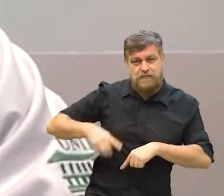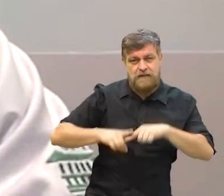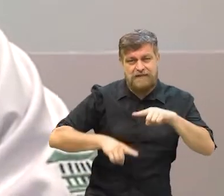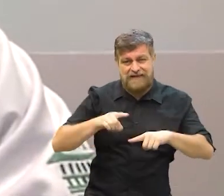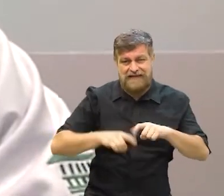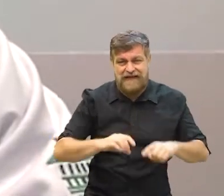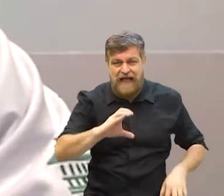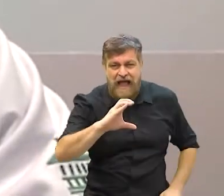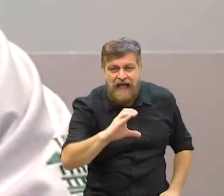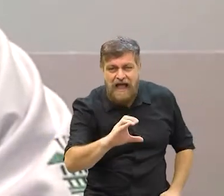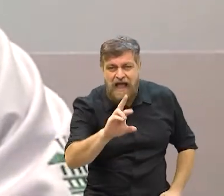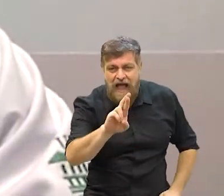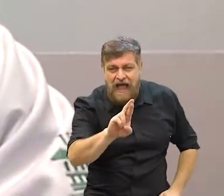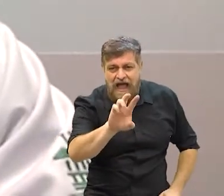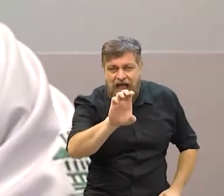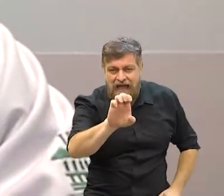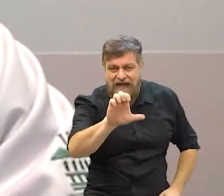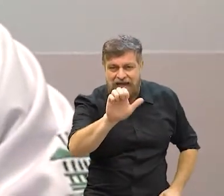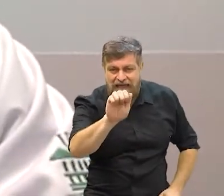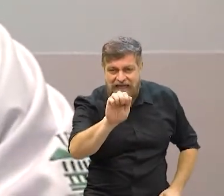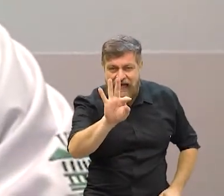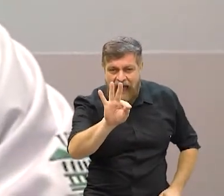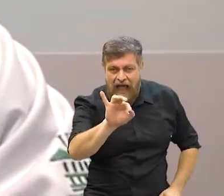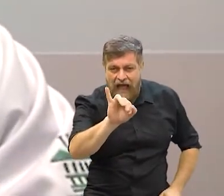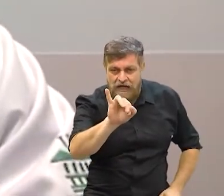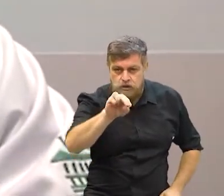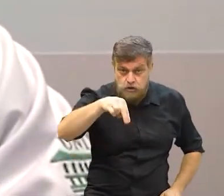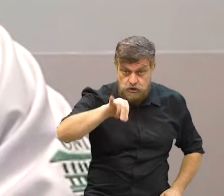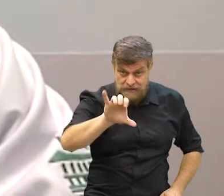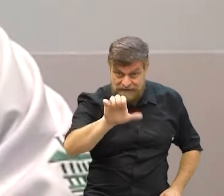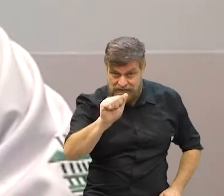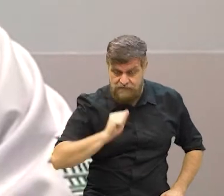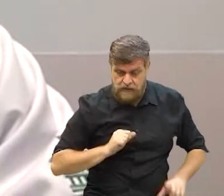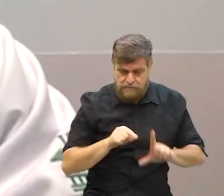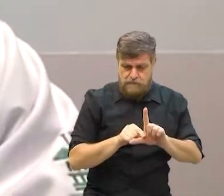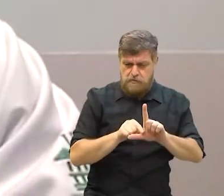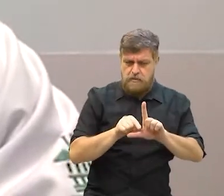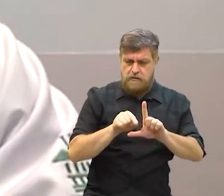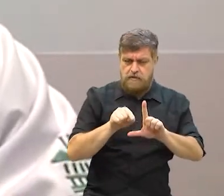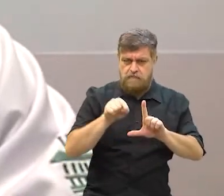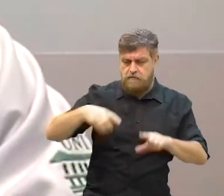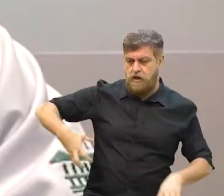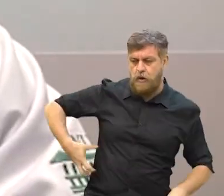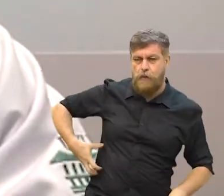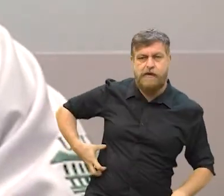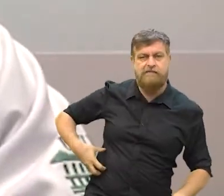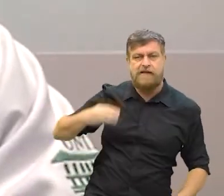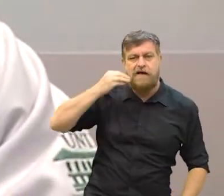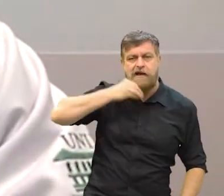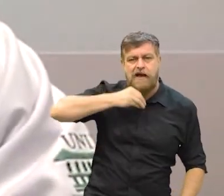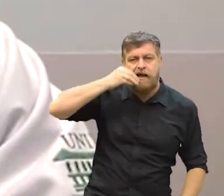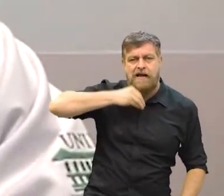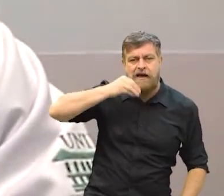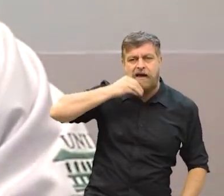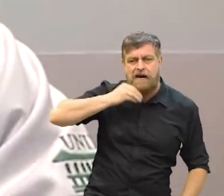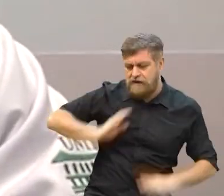que é o marcador de filtração do rim. Então, silenciosamente, essa creatina vai aumentando, o rim vai entrando em insuficiência,